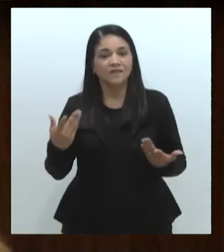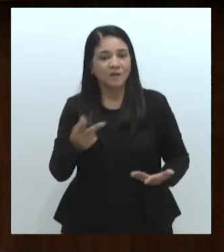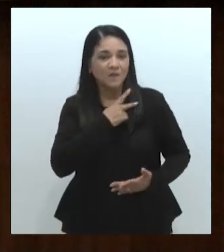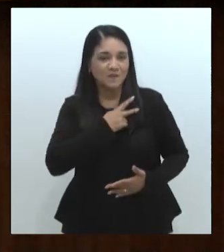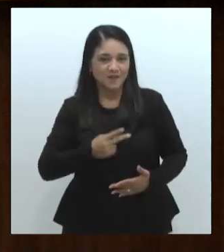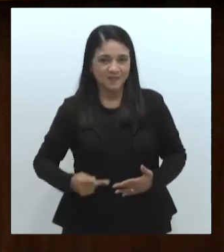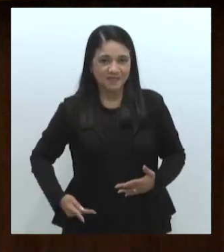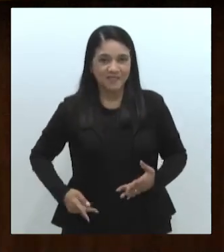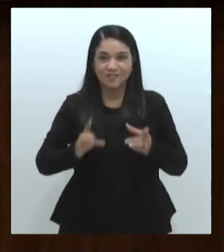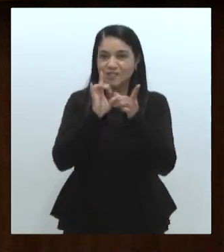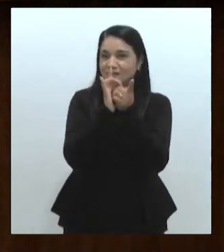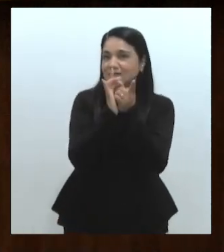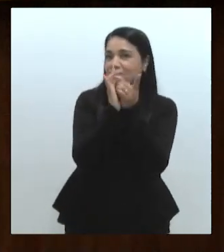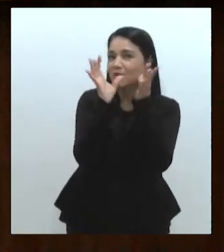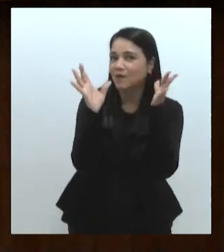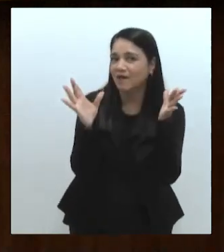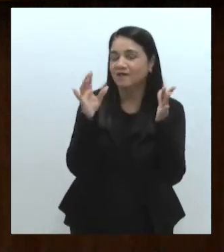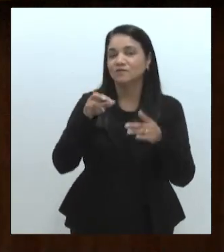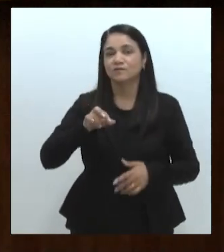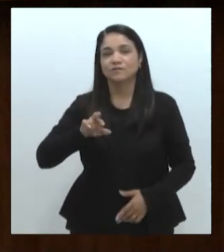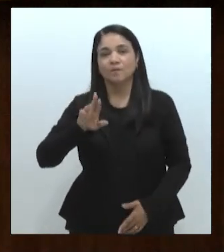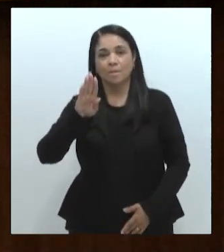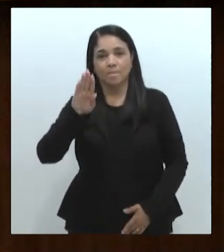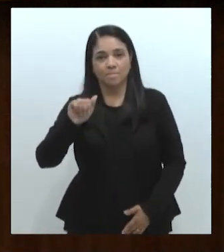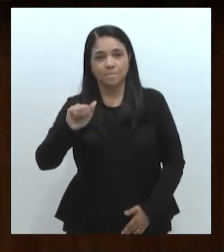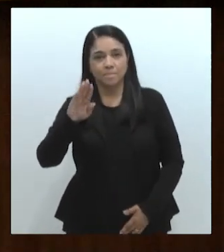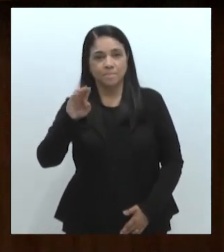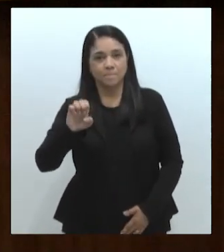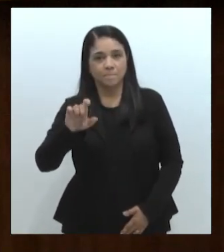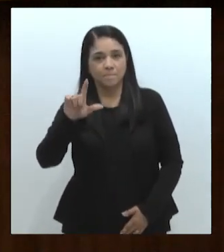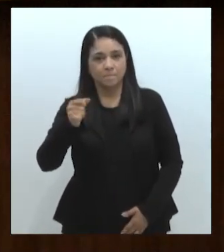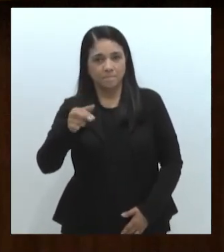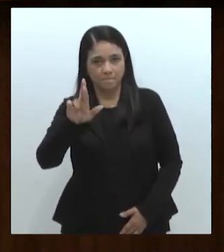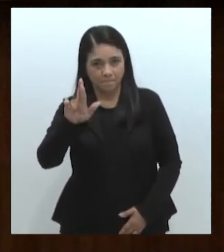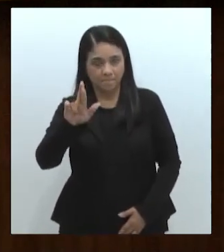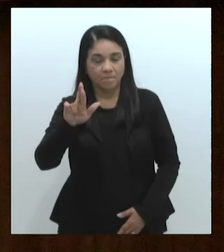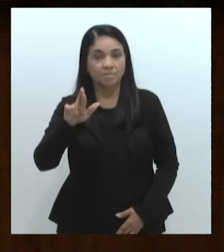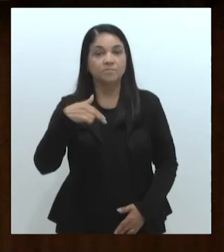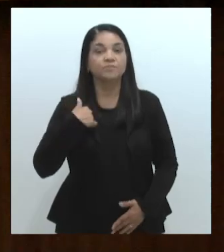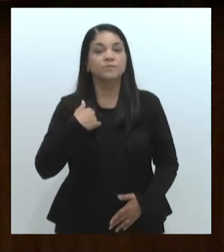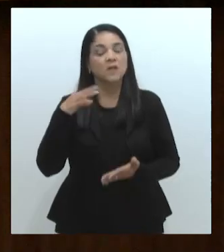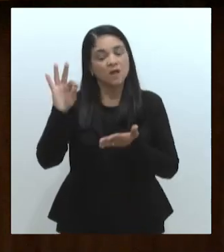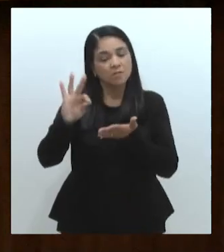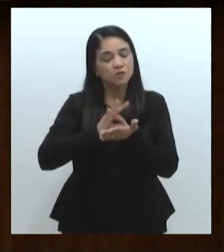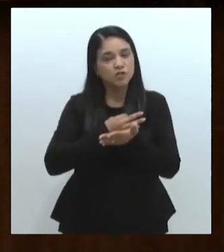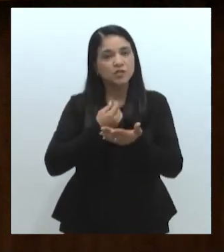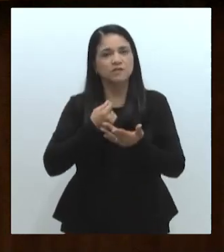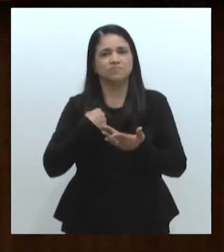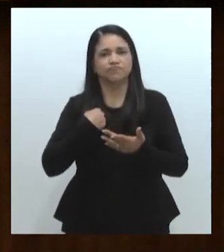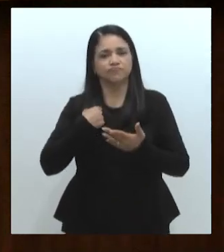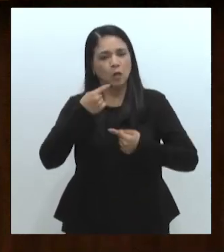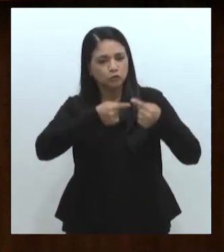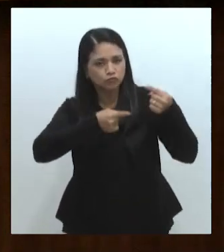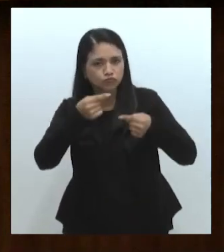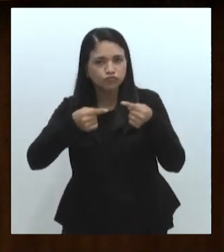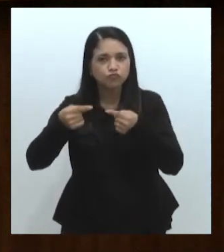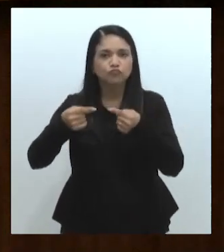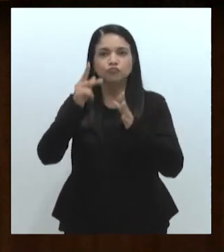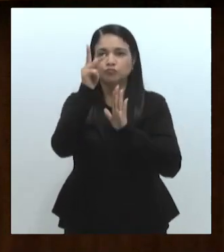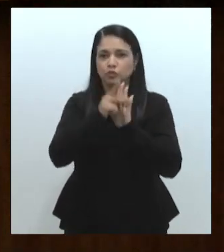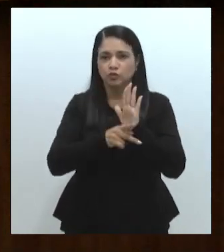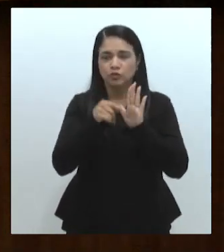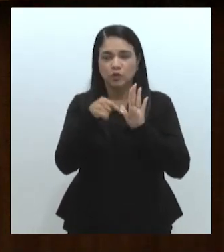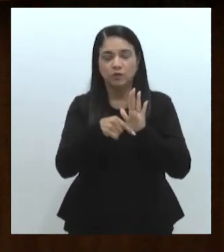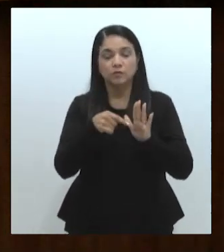Presidente democrático Rodrigo Bacelar. Bom, eu me inscrevo para discutir esse projeto,